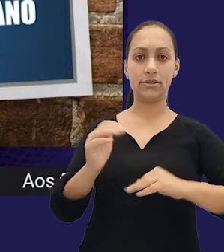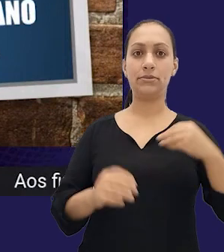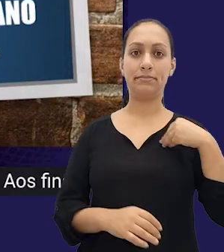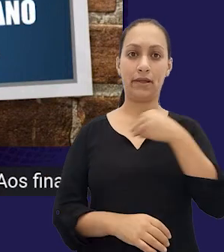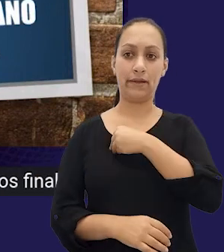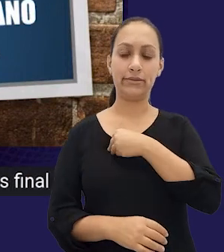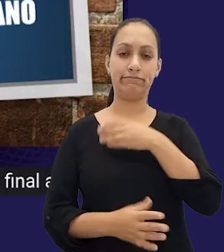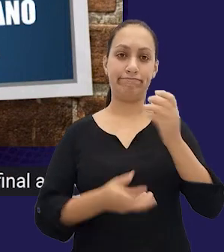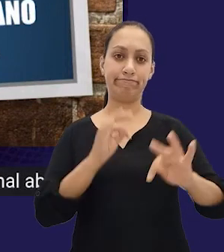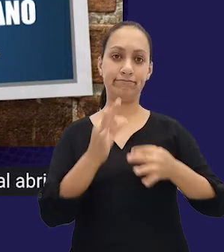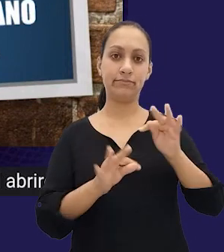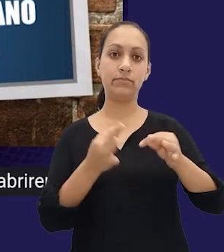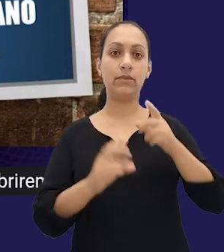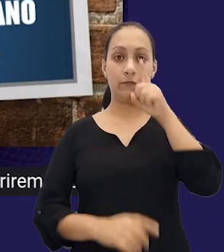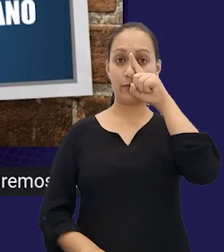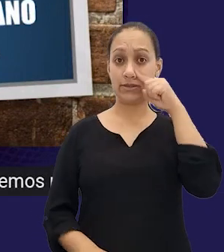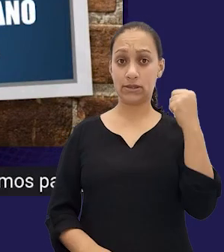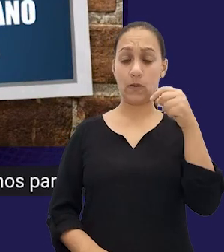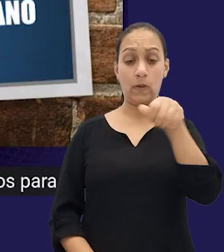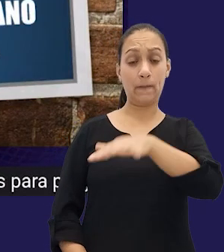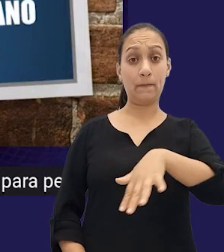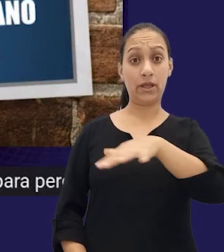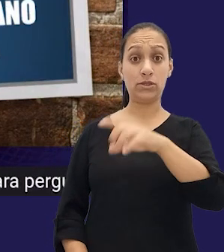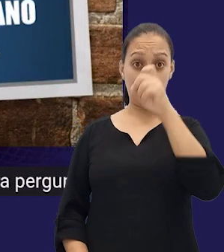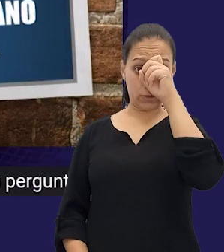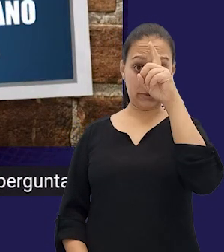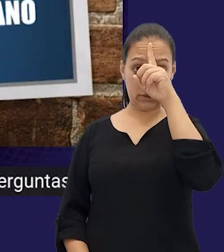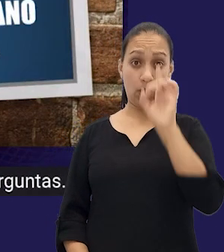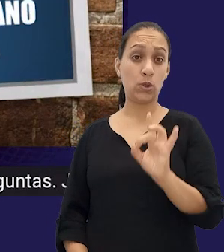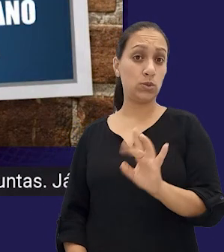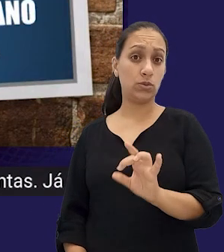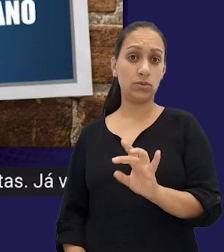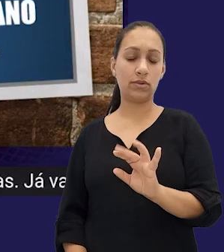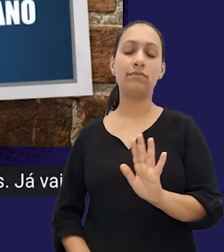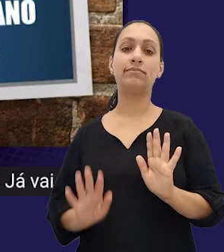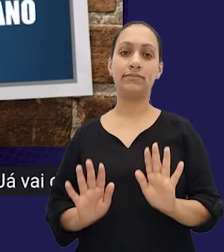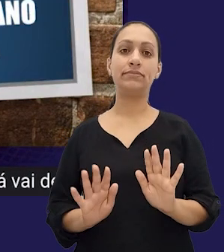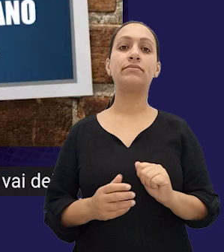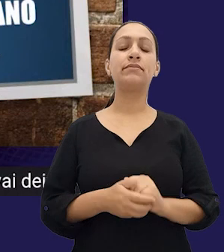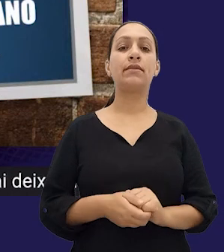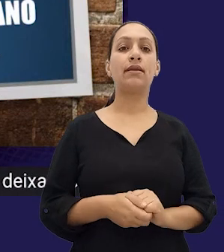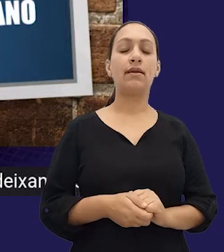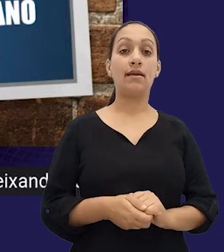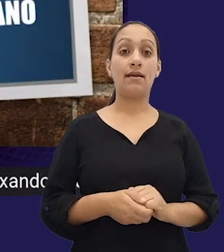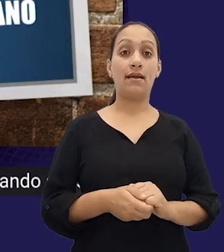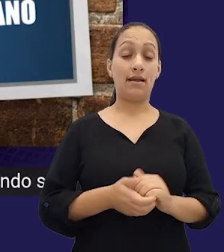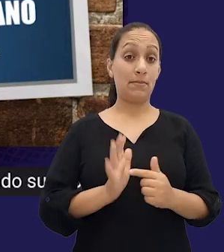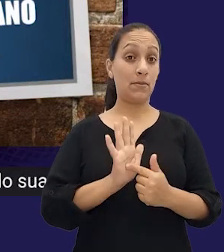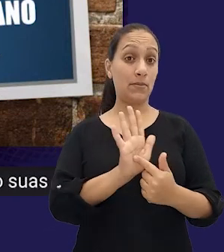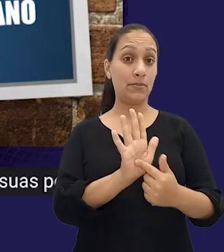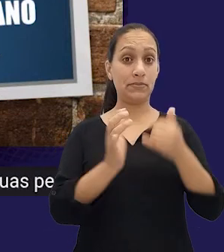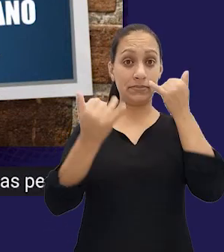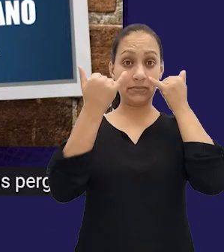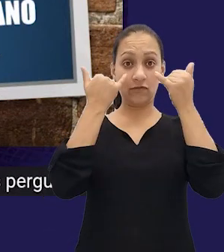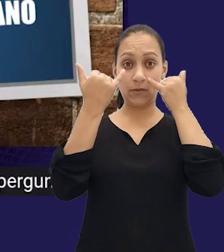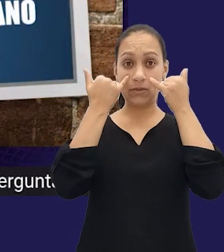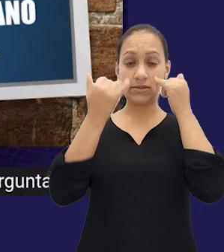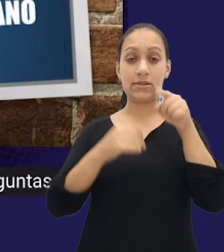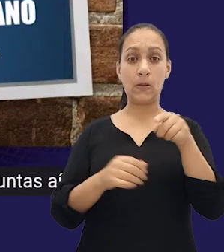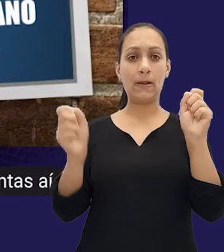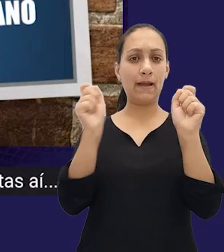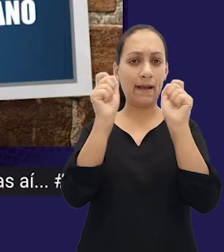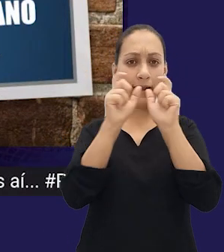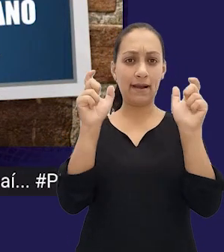de infecções, né, o uso em ambiente hospitalar, enfim. Gente, esse dado aqui, ele alerta para